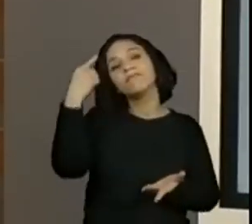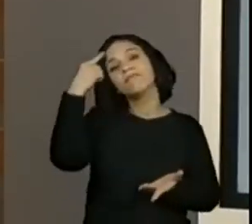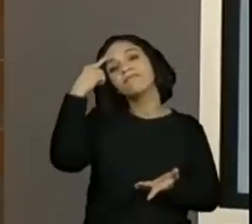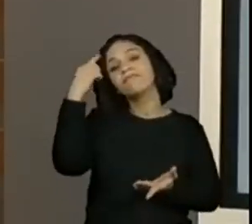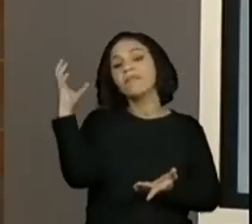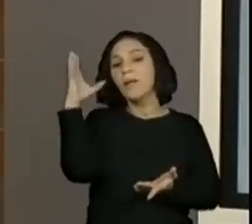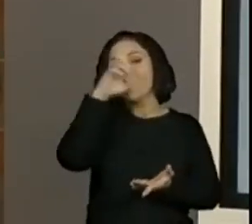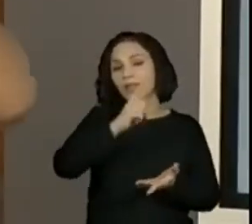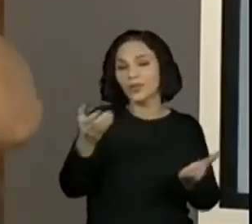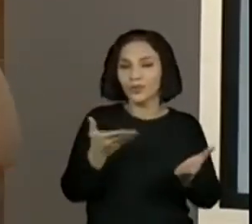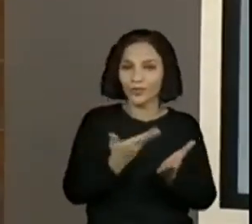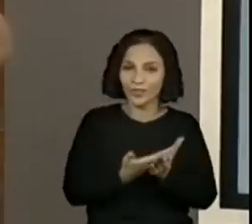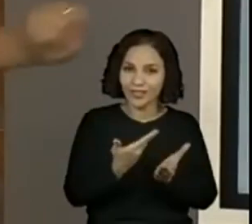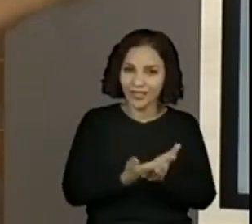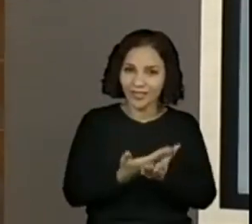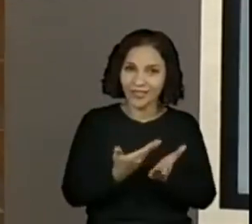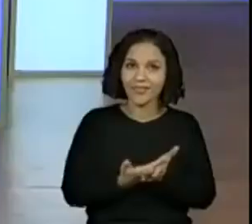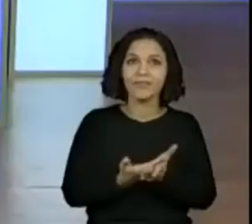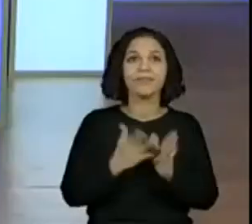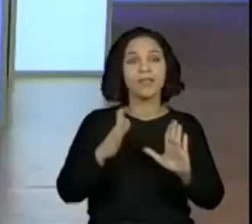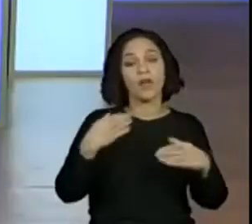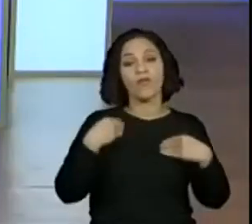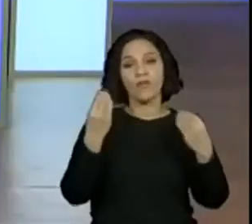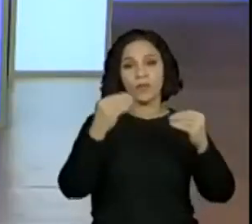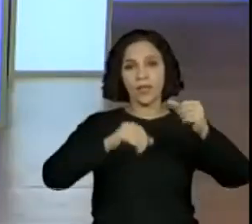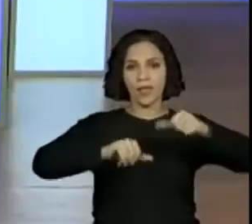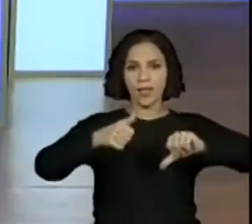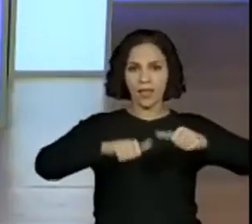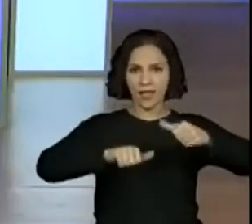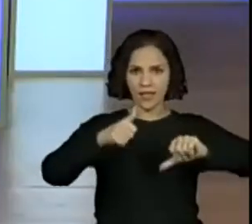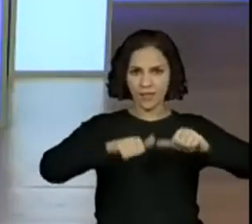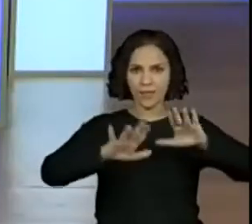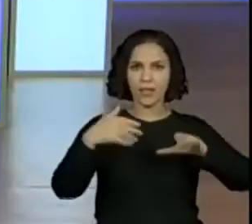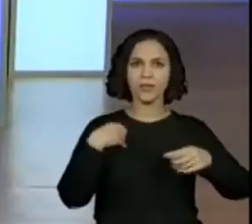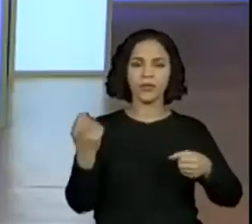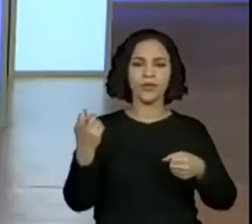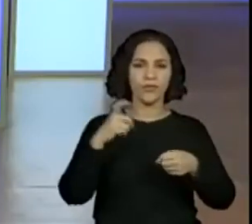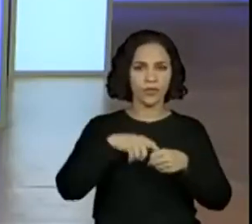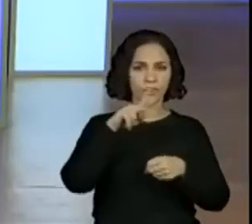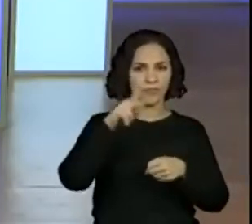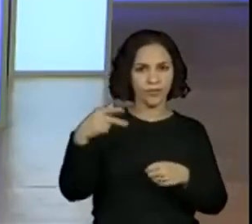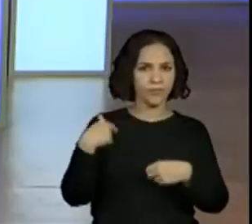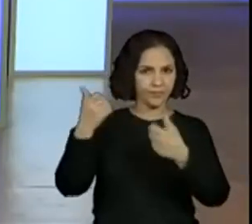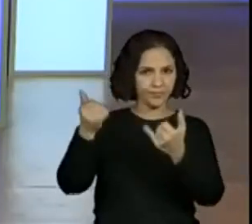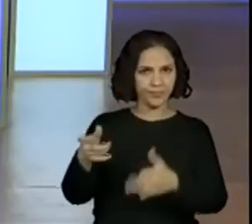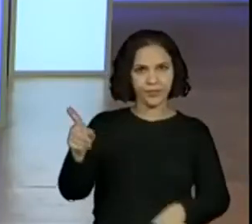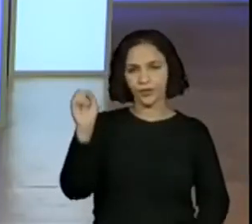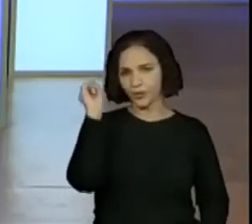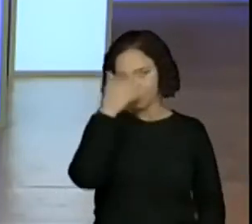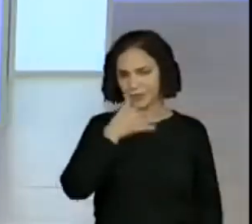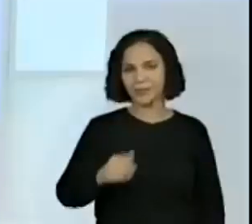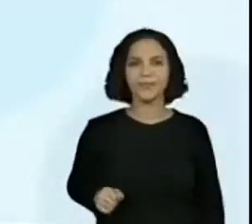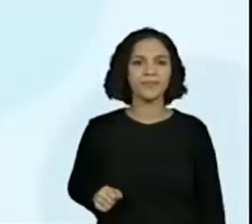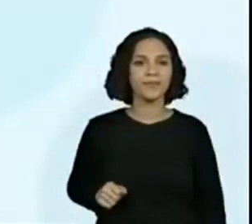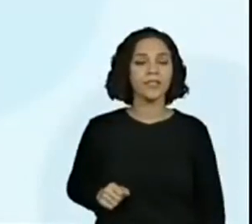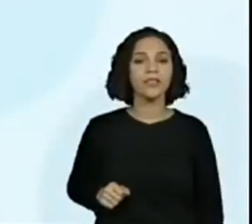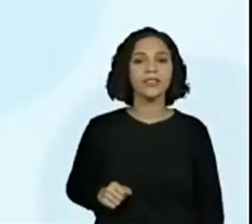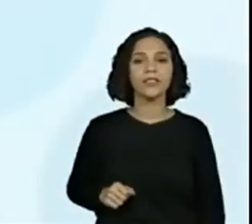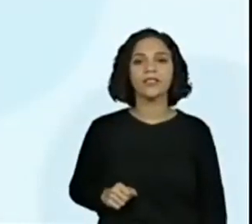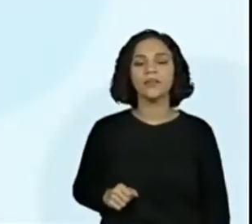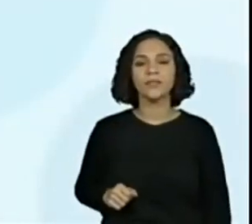adquirindo na nossa aula de hoje eu vou colocar a telinha de avaliação mas volto para falar com Professor Jonas aqui pera aí o